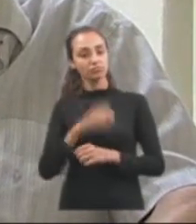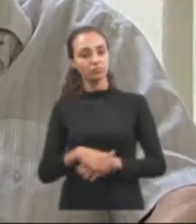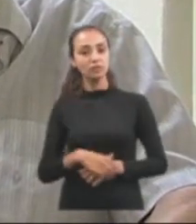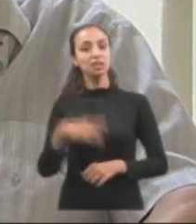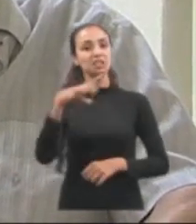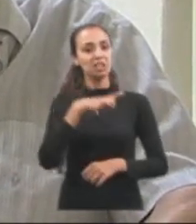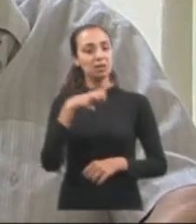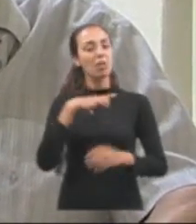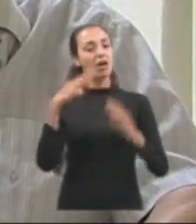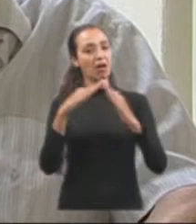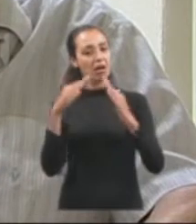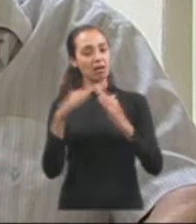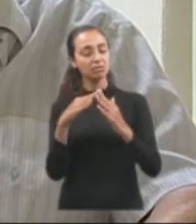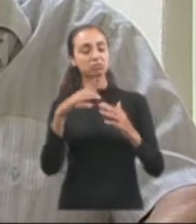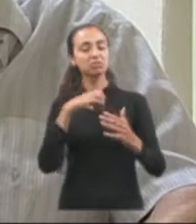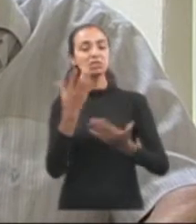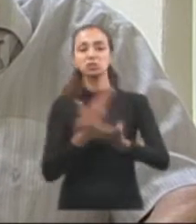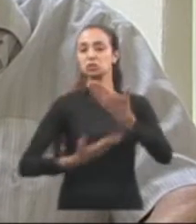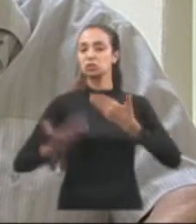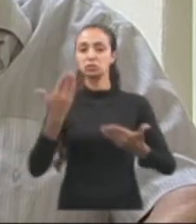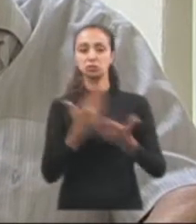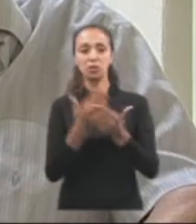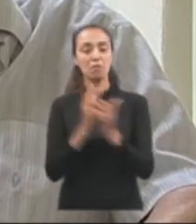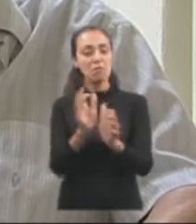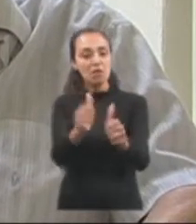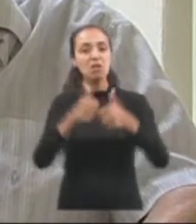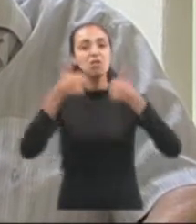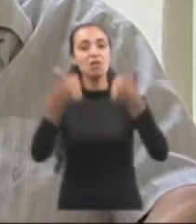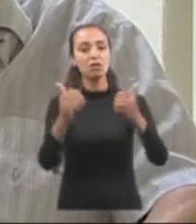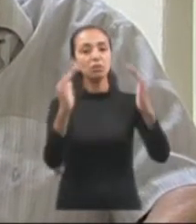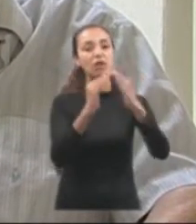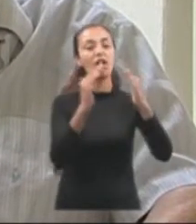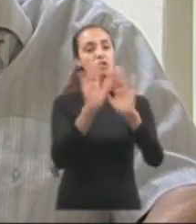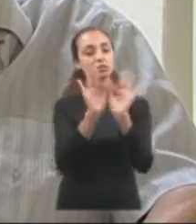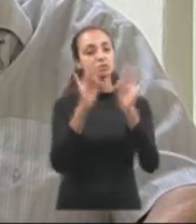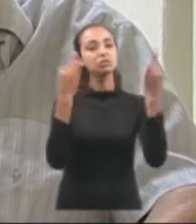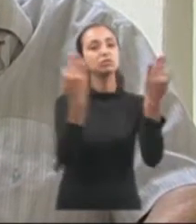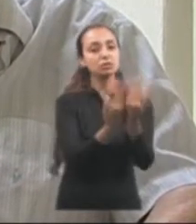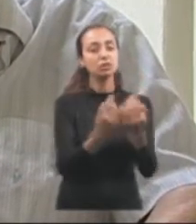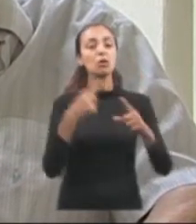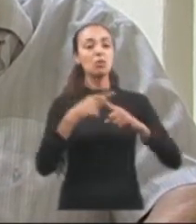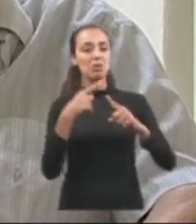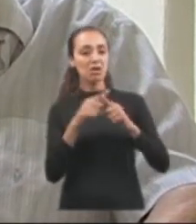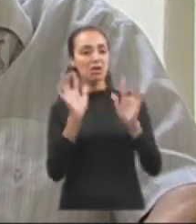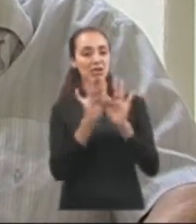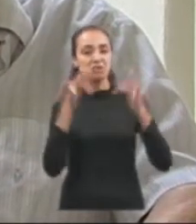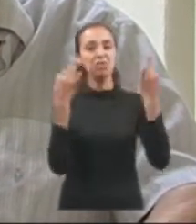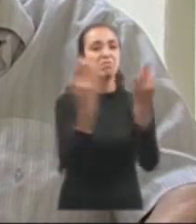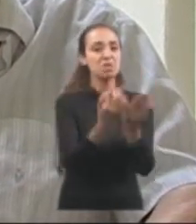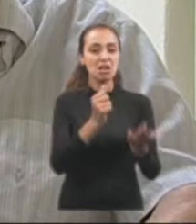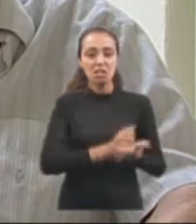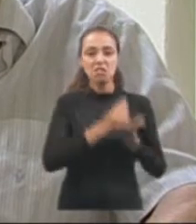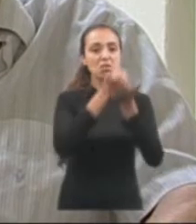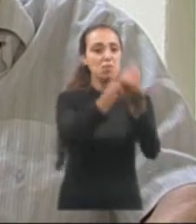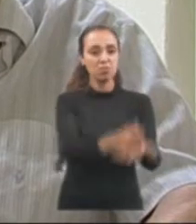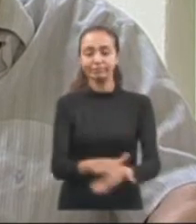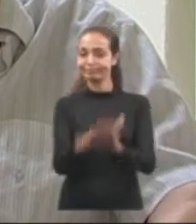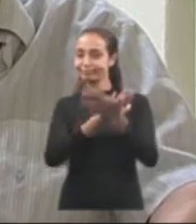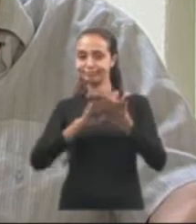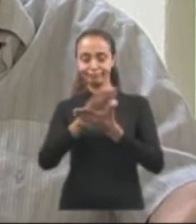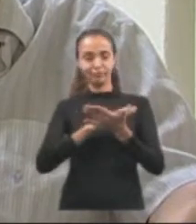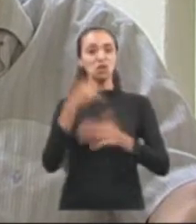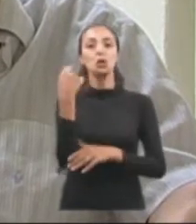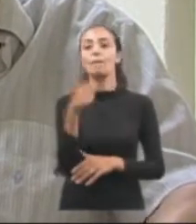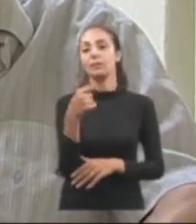tu tem tudo. Melhor que tu morar em casa. Porque em casa os familiares não te dão o apoio, que é merecido e